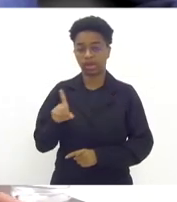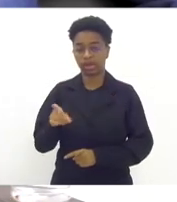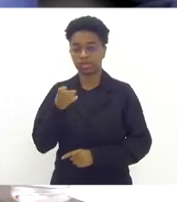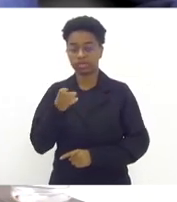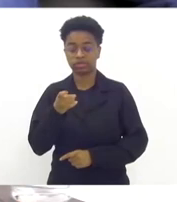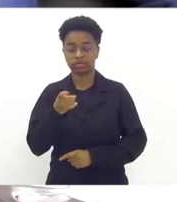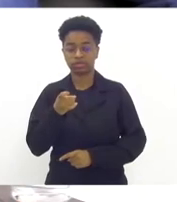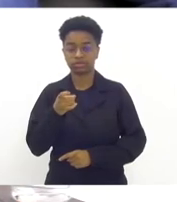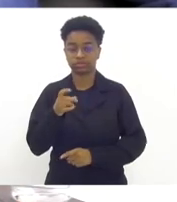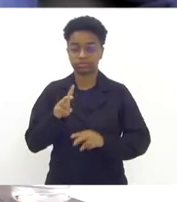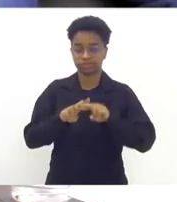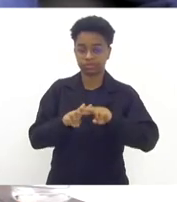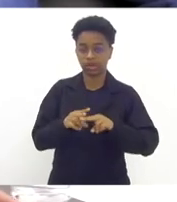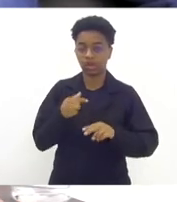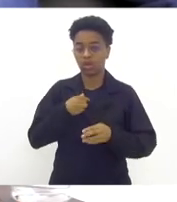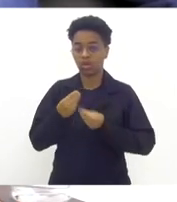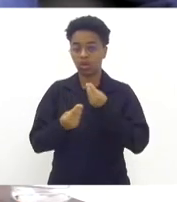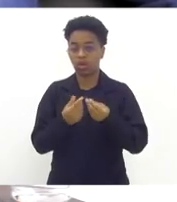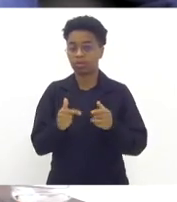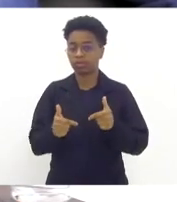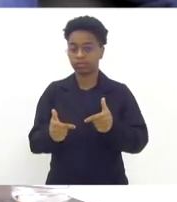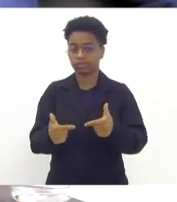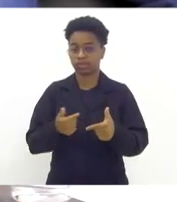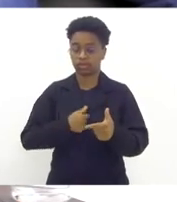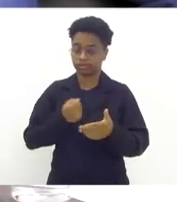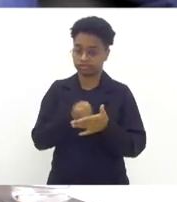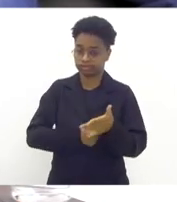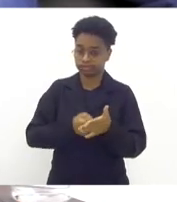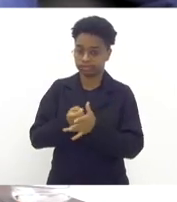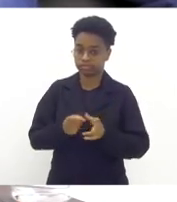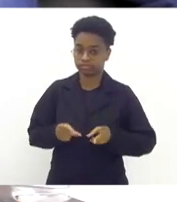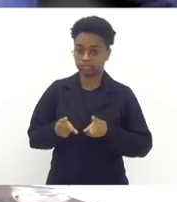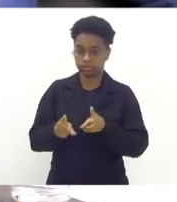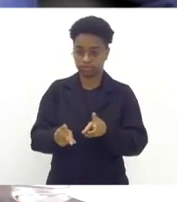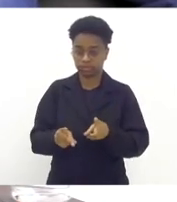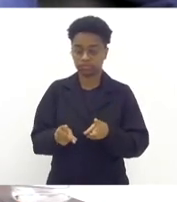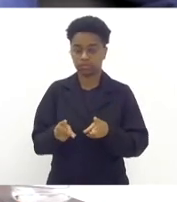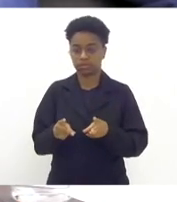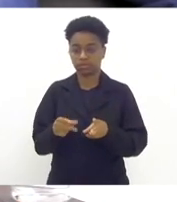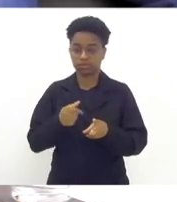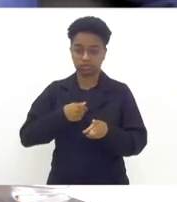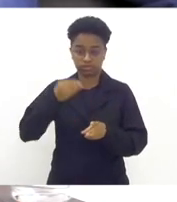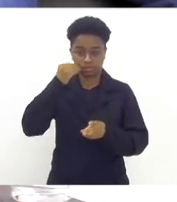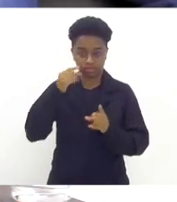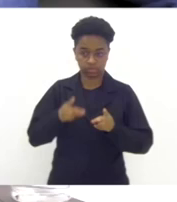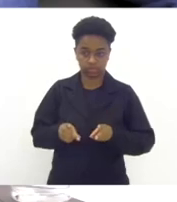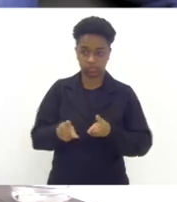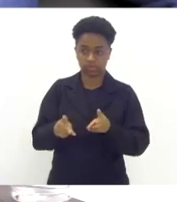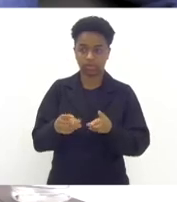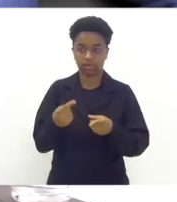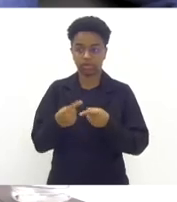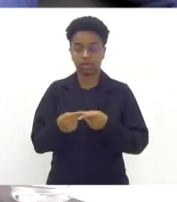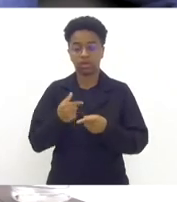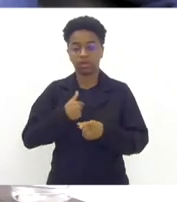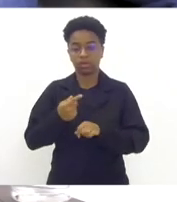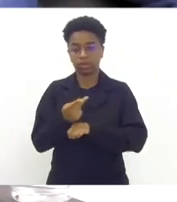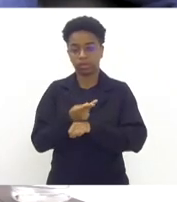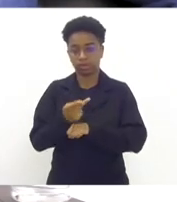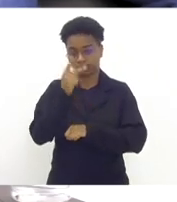minha vida? Eu falei, eu vou lutar, e é o que eu tenho para fazer. Foi onde eu procurei